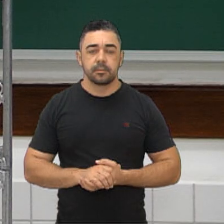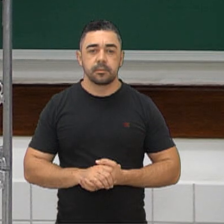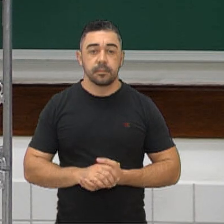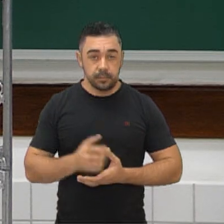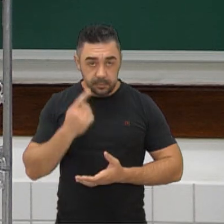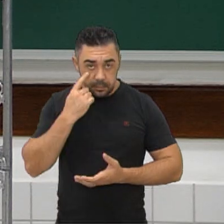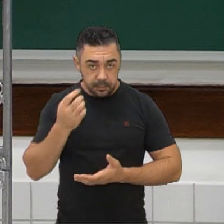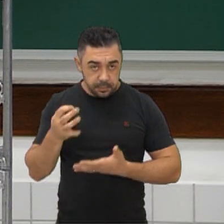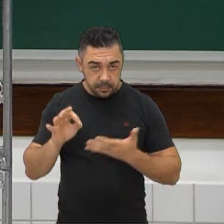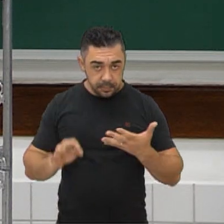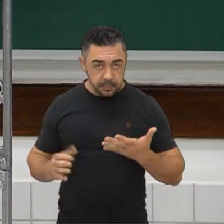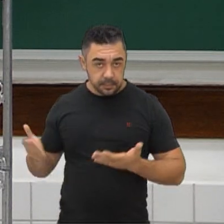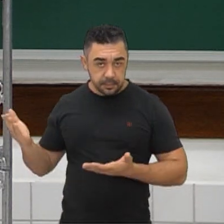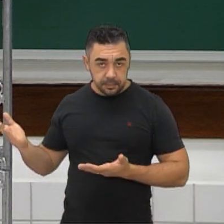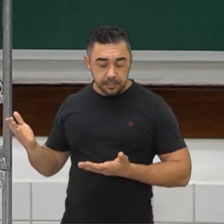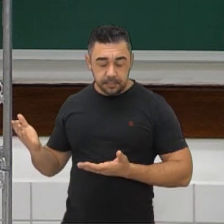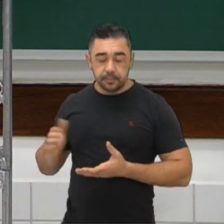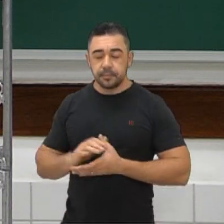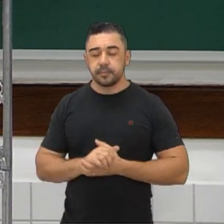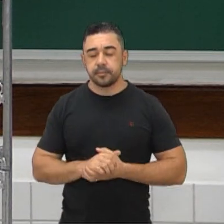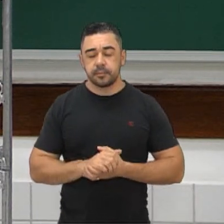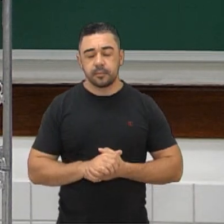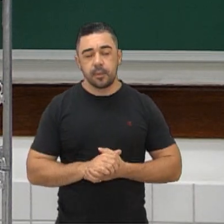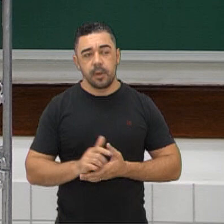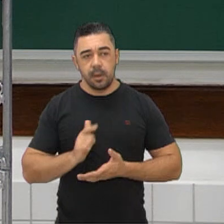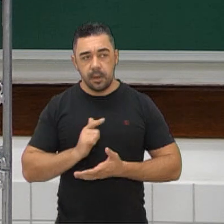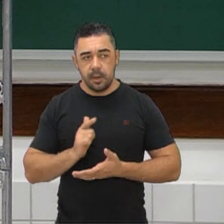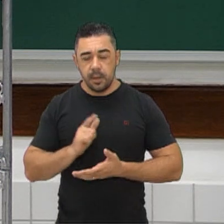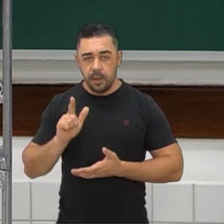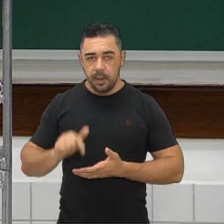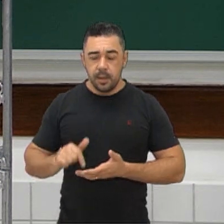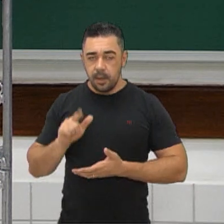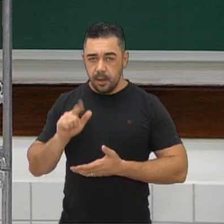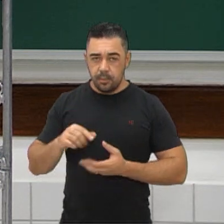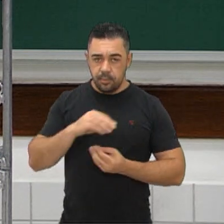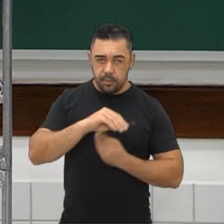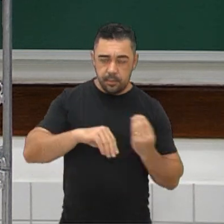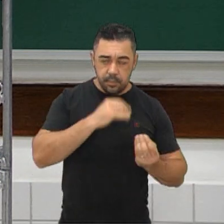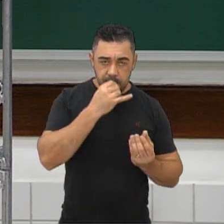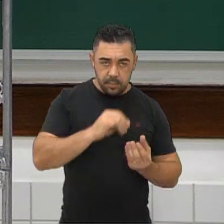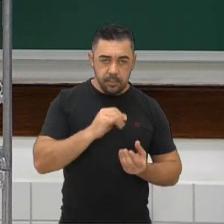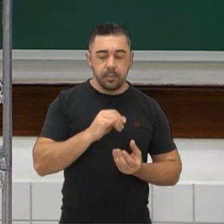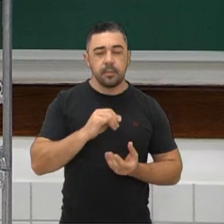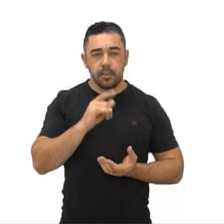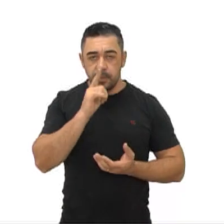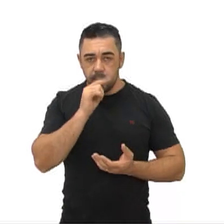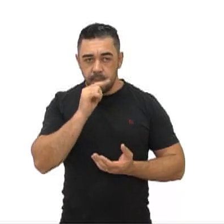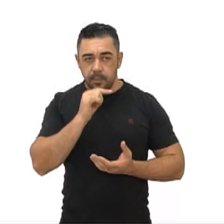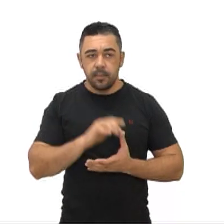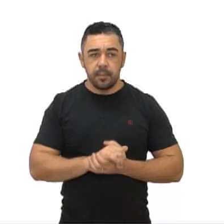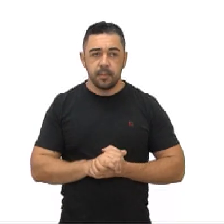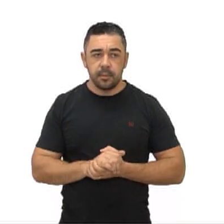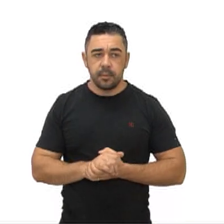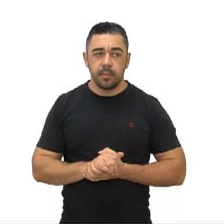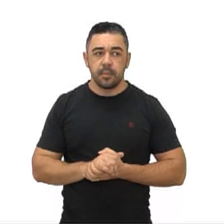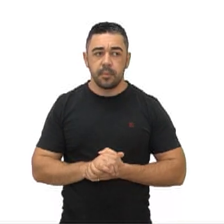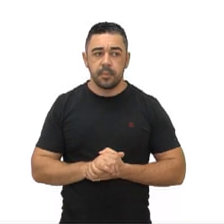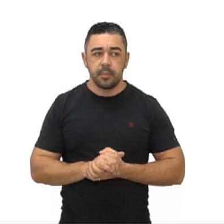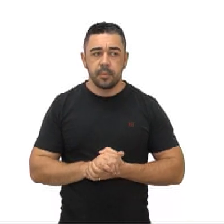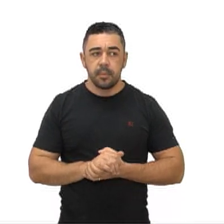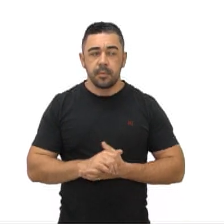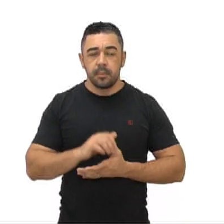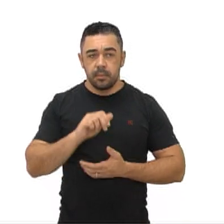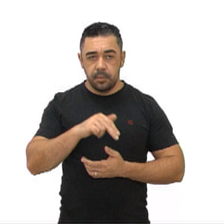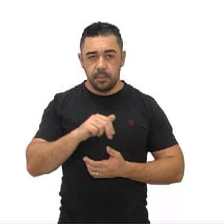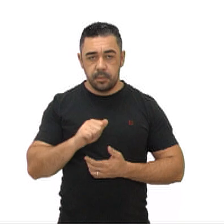Vamos para a correção da atividade? Olha só, então ele tem eletrólise aquosa do N2SO4 com eletrodos inertes e ele